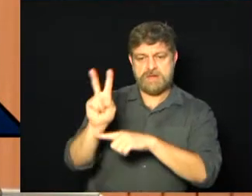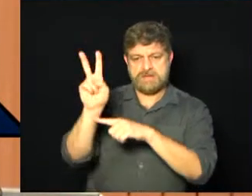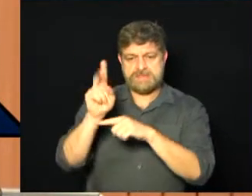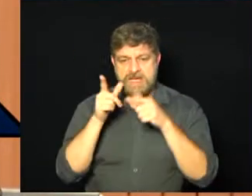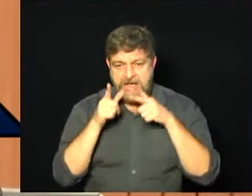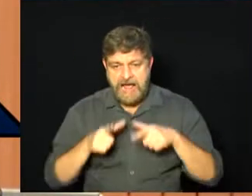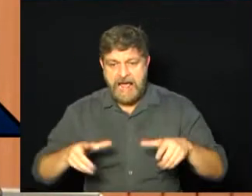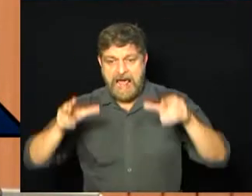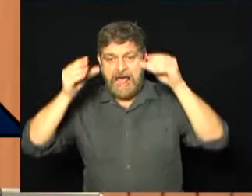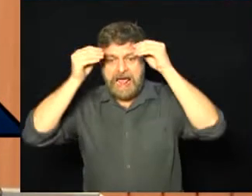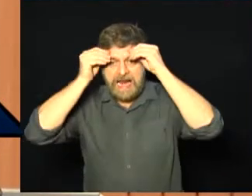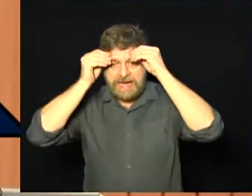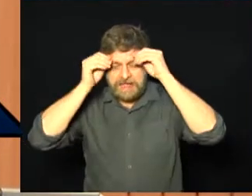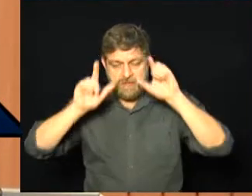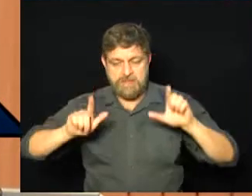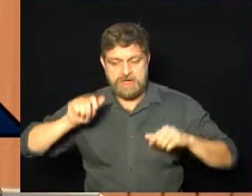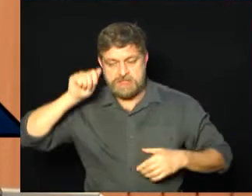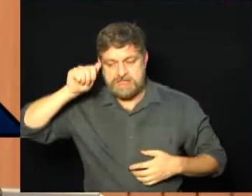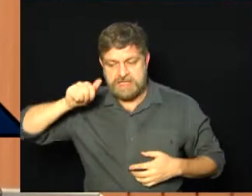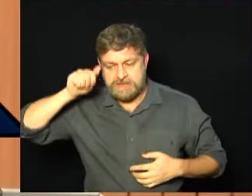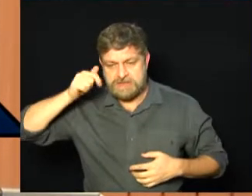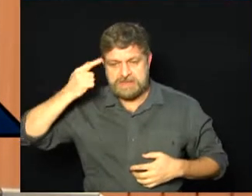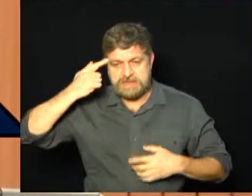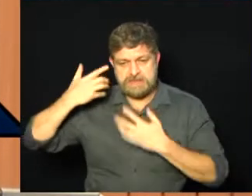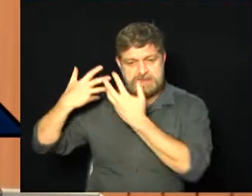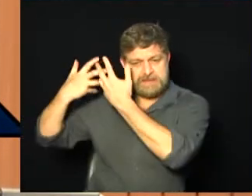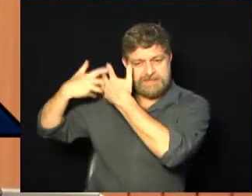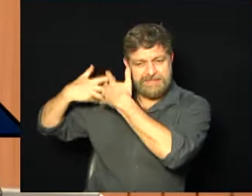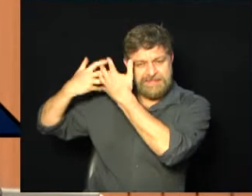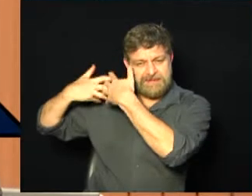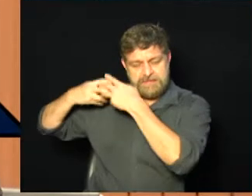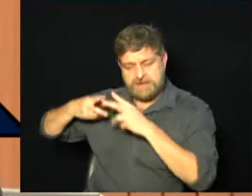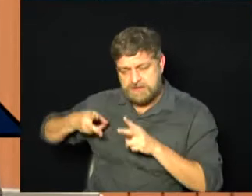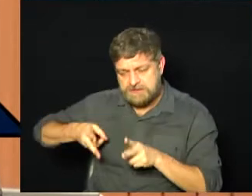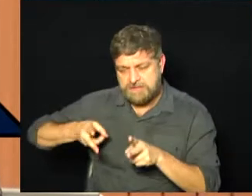linguagens artísticas e de promover reflexões permanentes